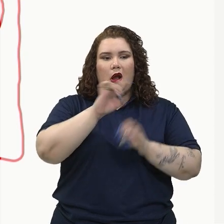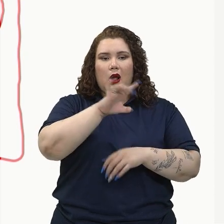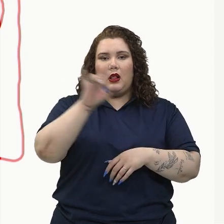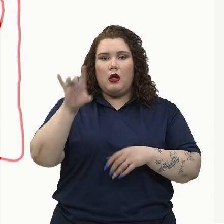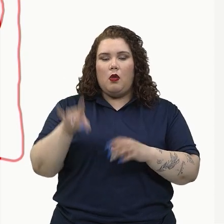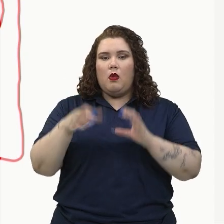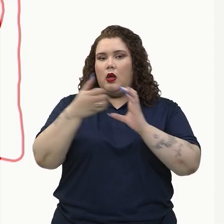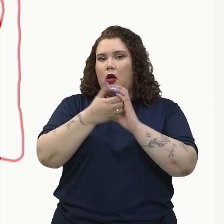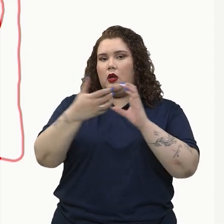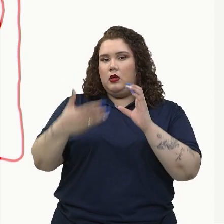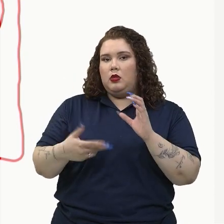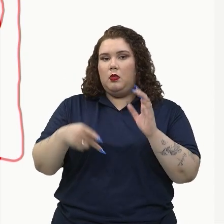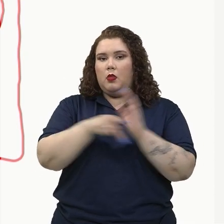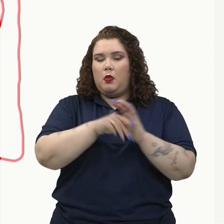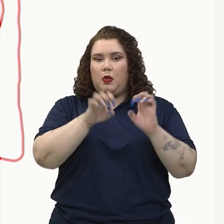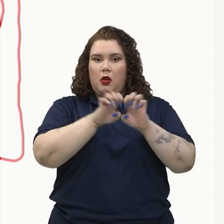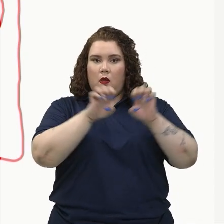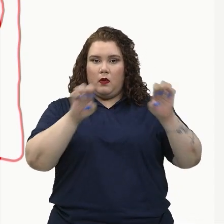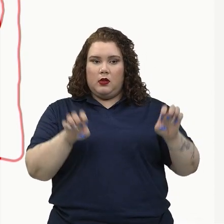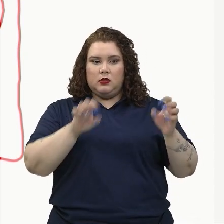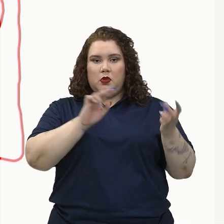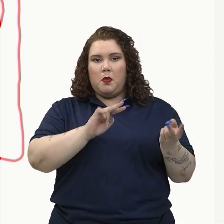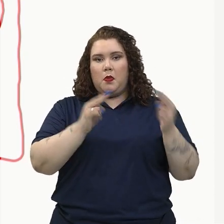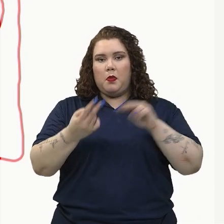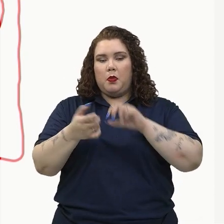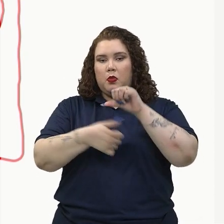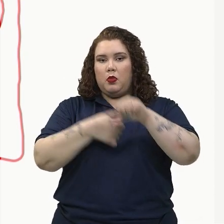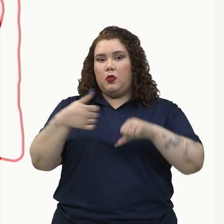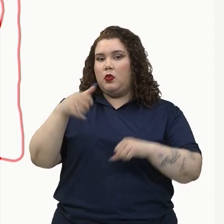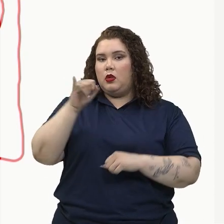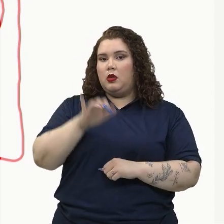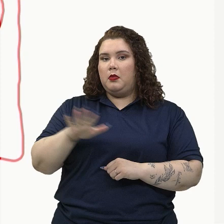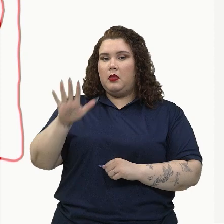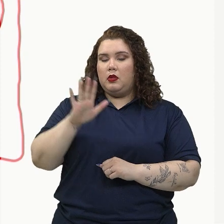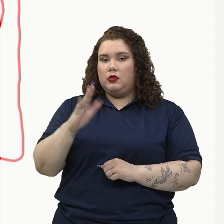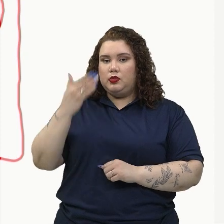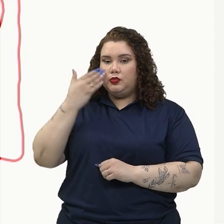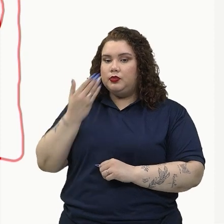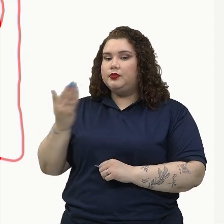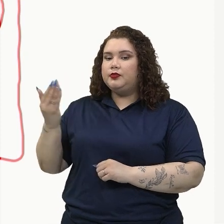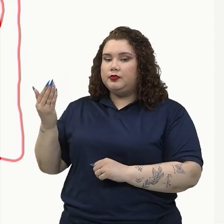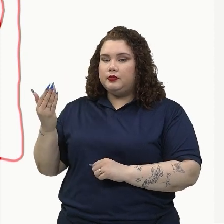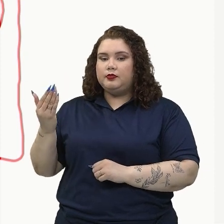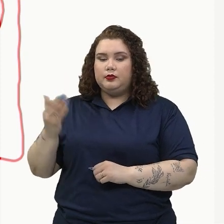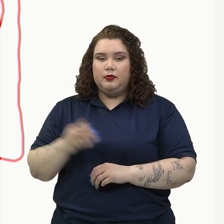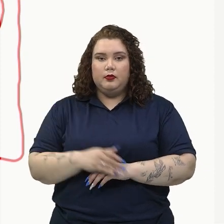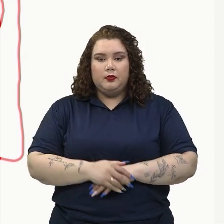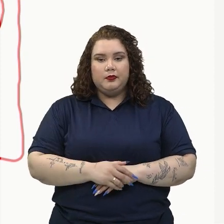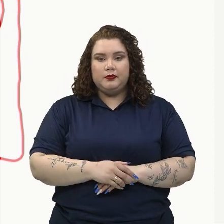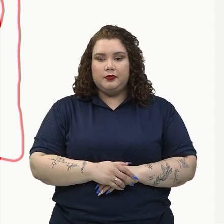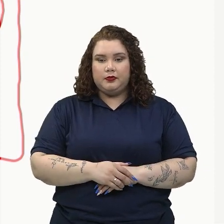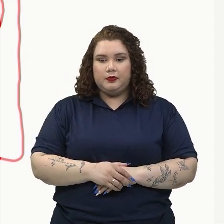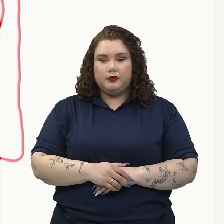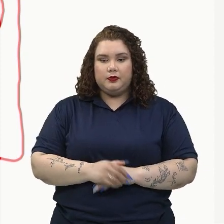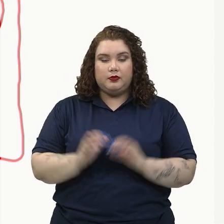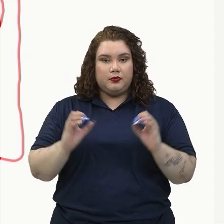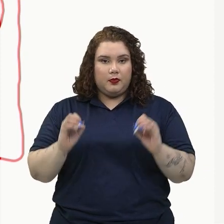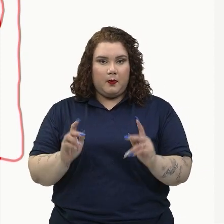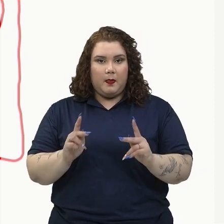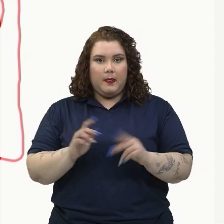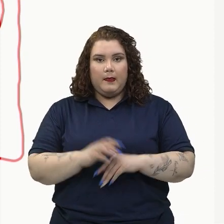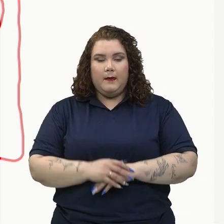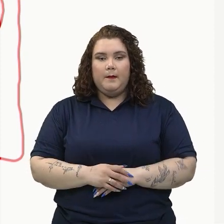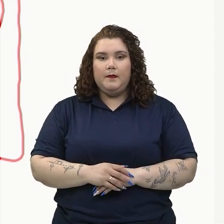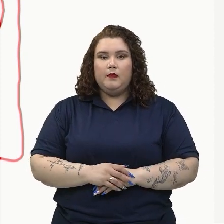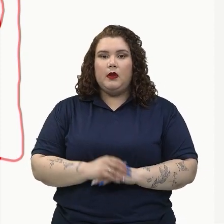os elementos que estão na equação estão aí nesse esquema que você pode perceber. Tá certo? E